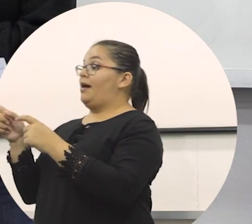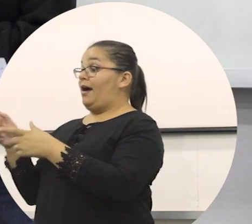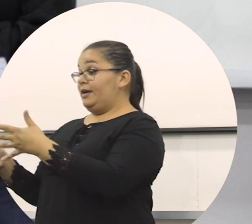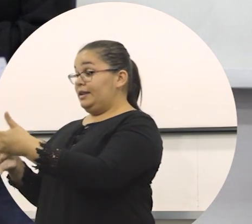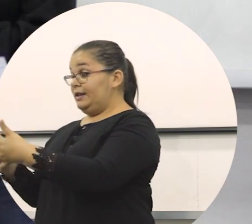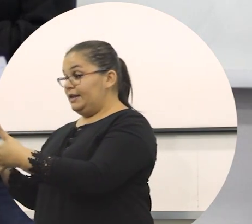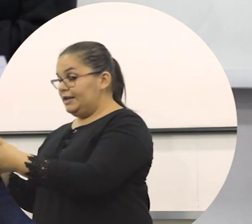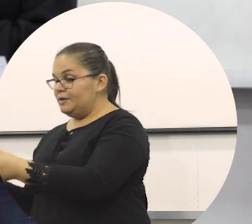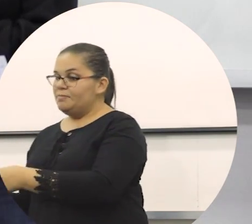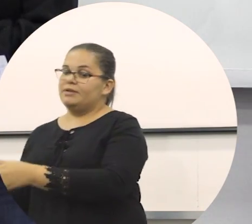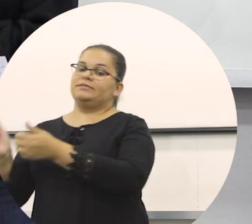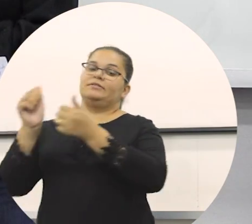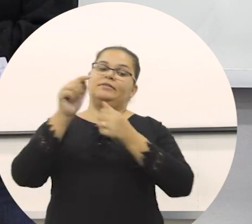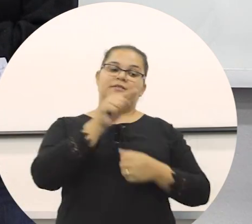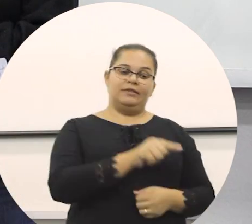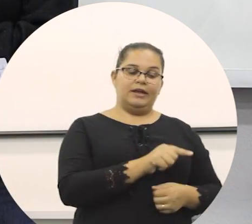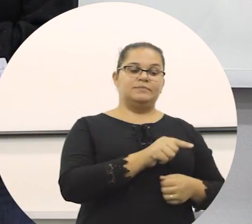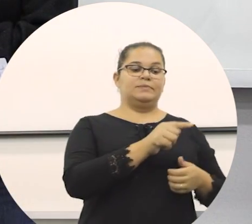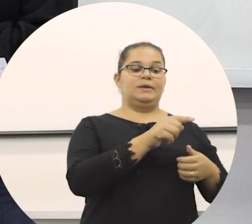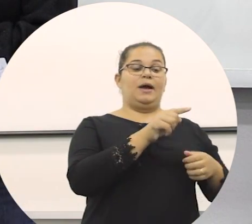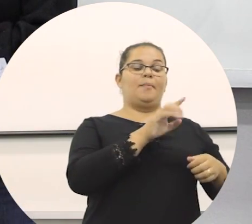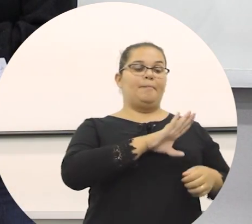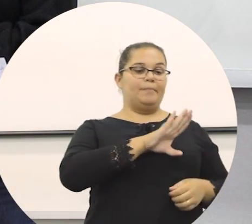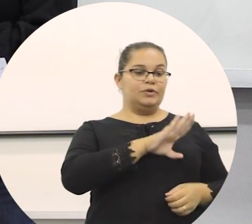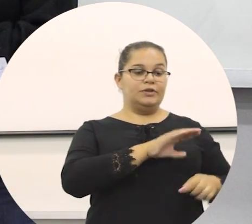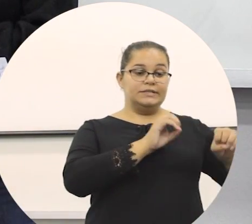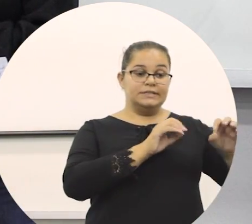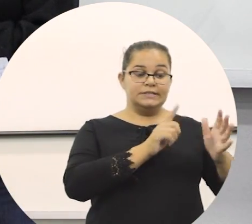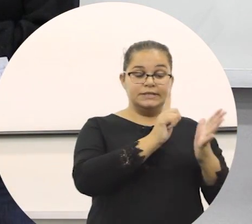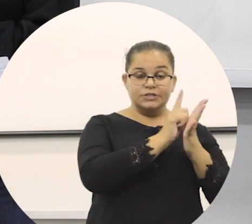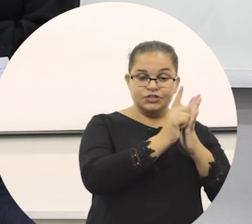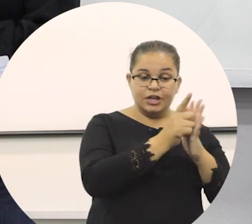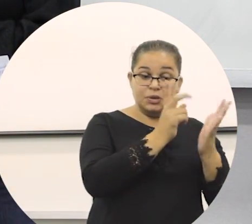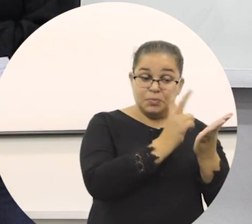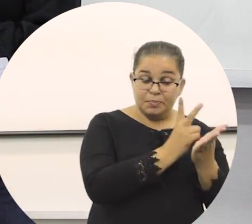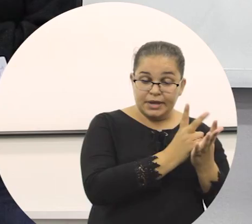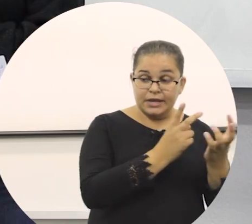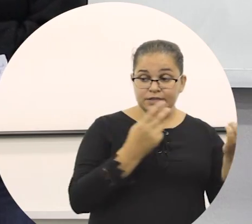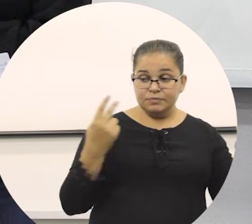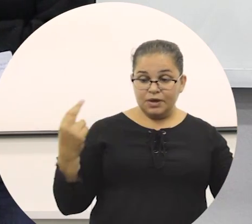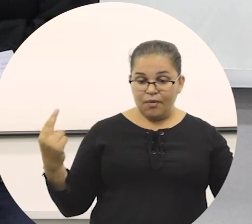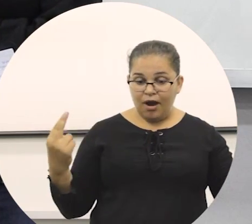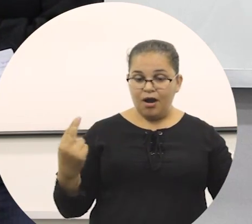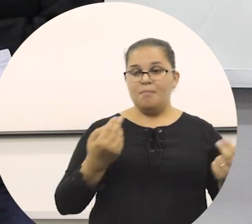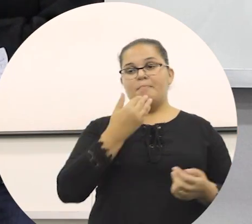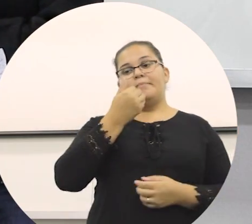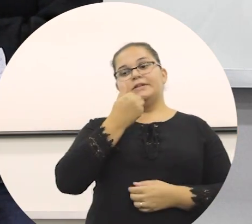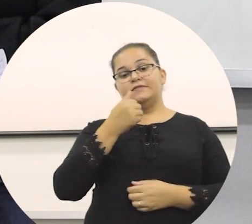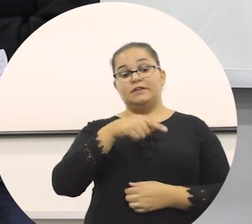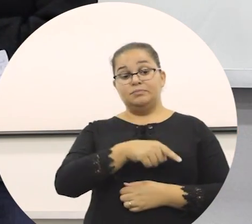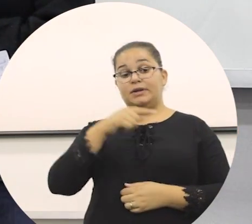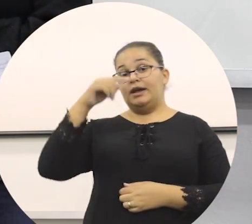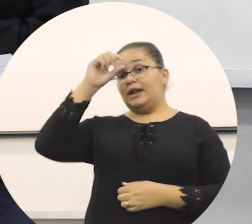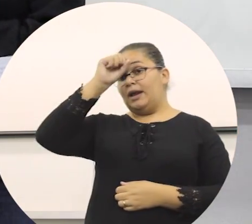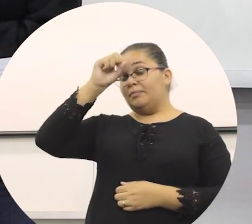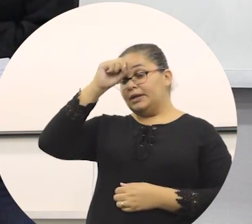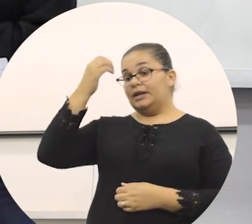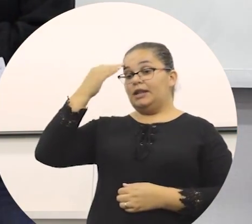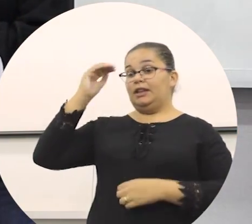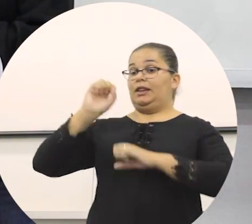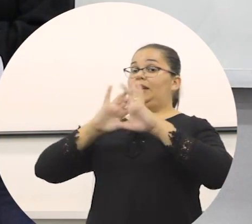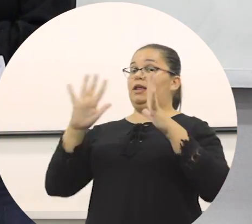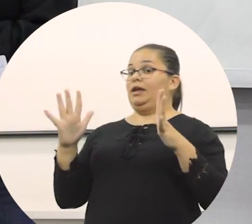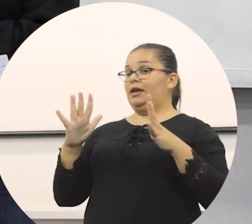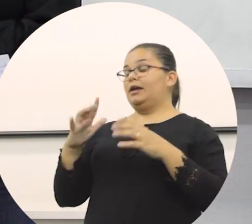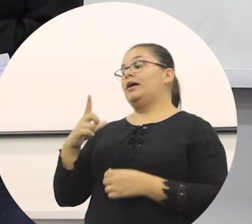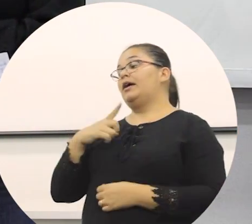Libras, em língua portuguesa, acredito que o acesso possa ser mais fácil, né? Porque aí ele tem dois, eu